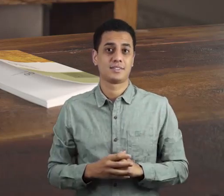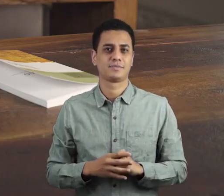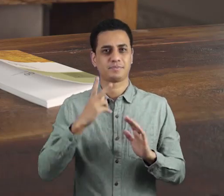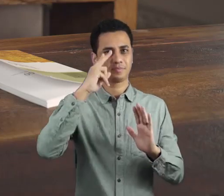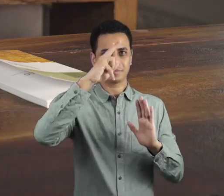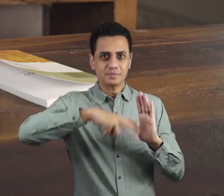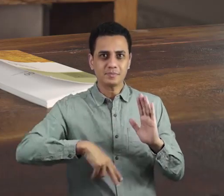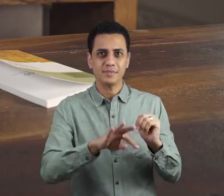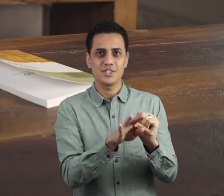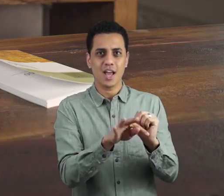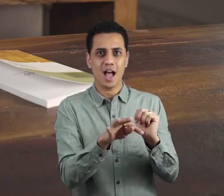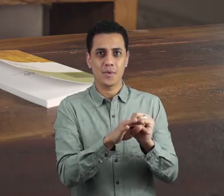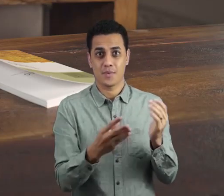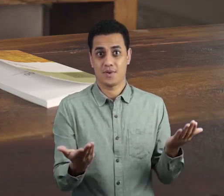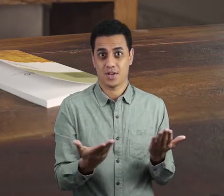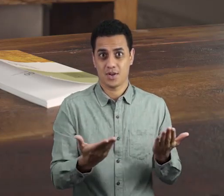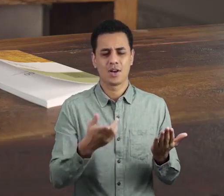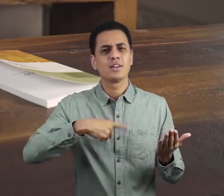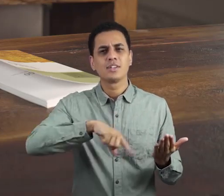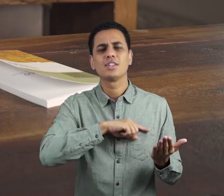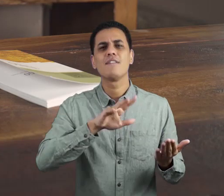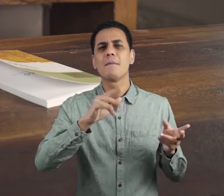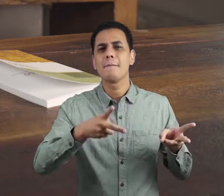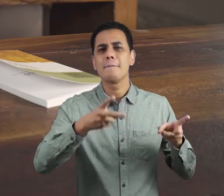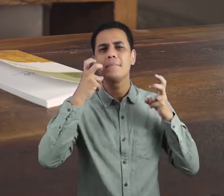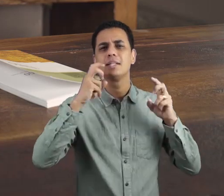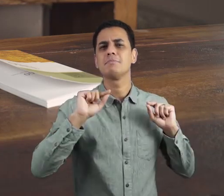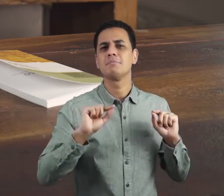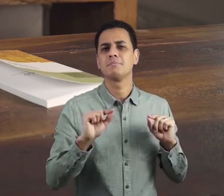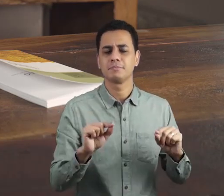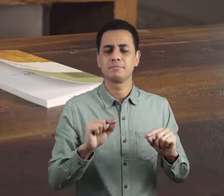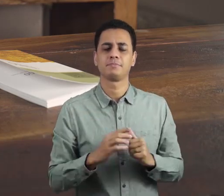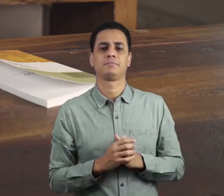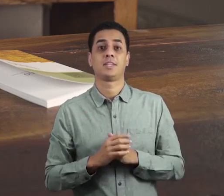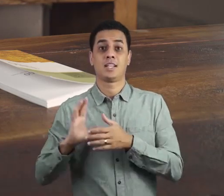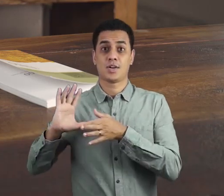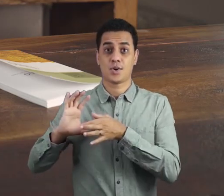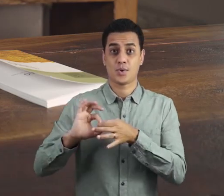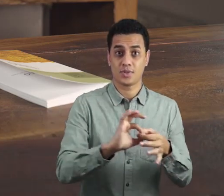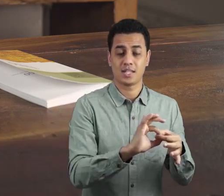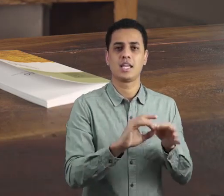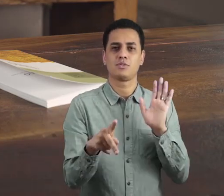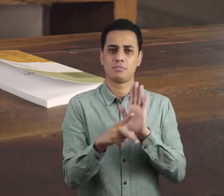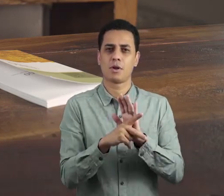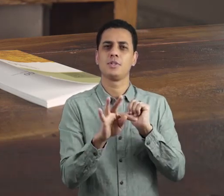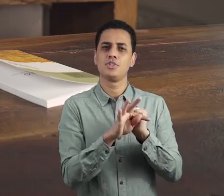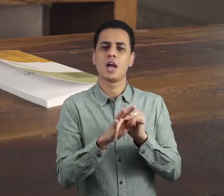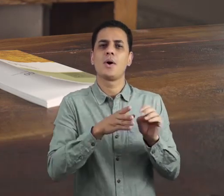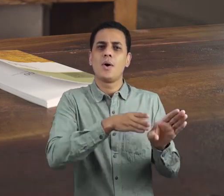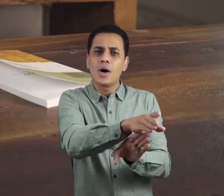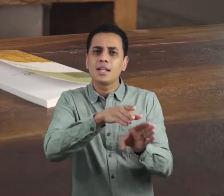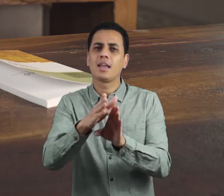que aconteceram decorrente do coração desses ricos que não temiam a Deus. Ele vai falar, olha